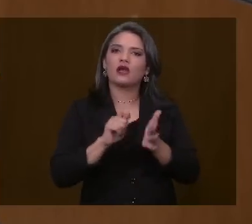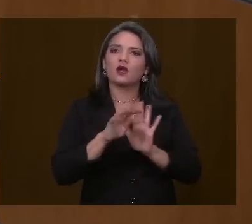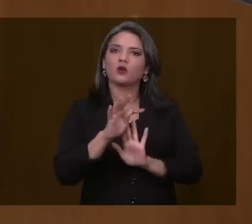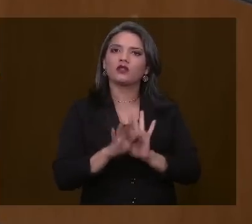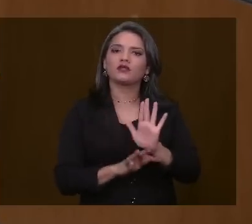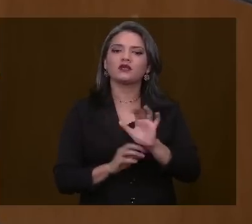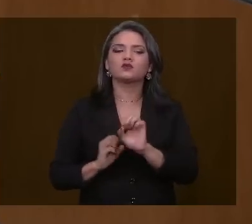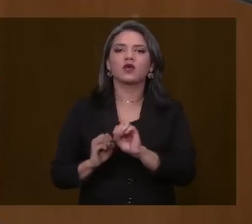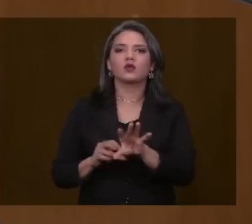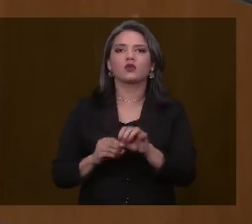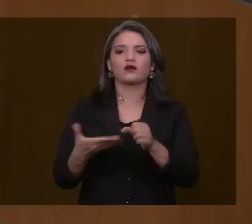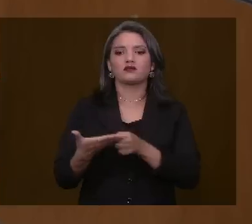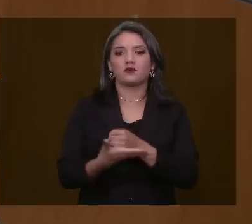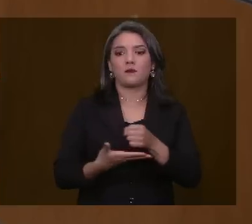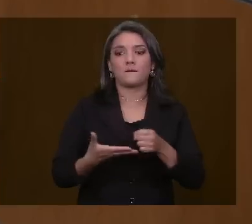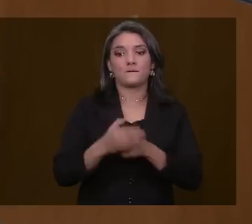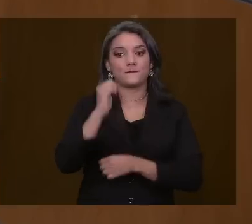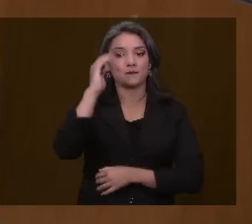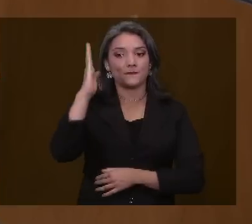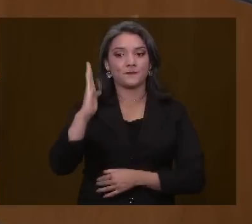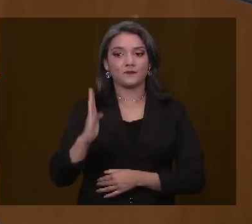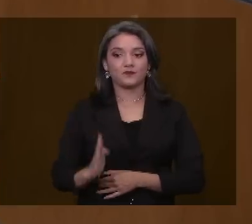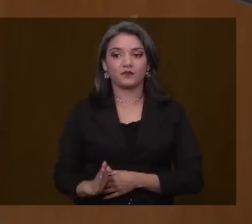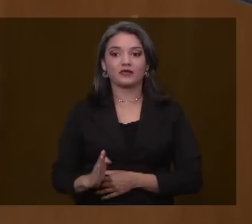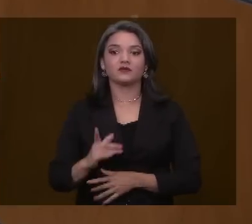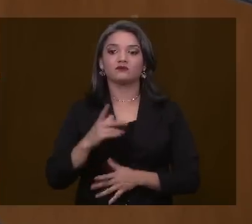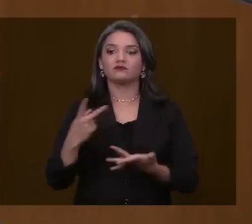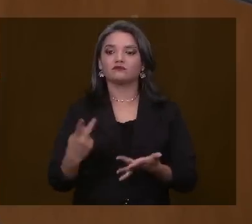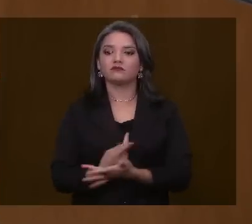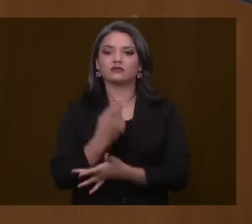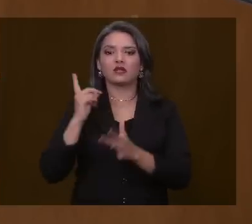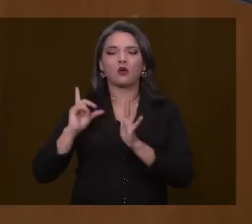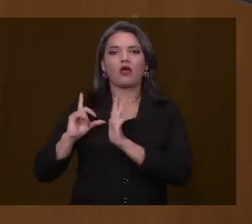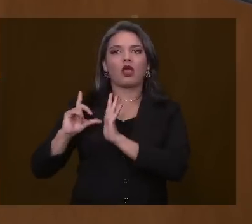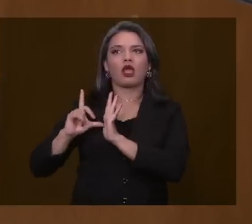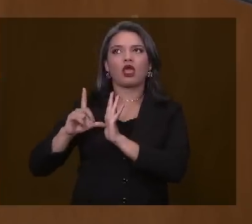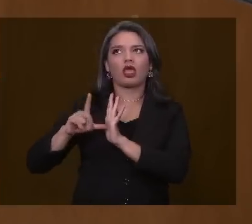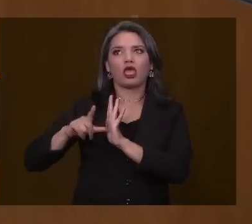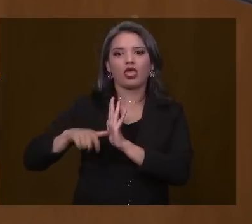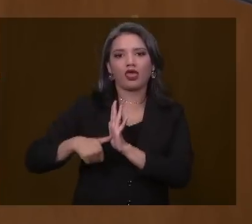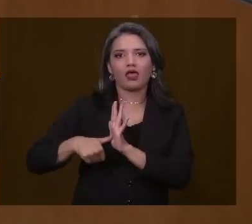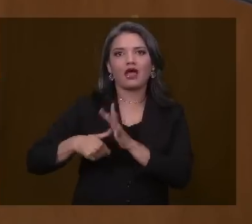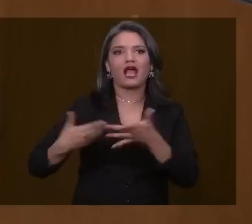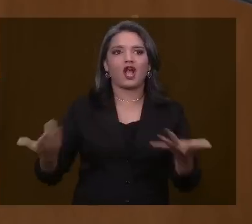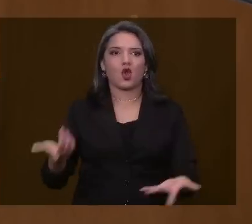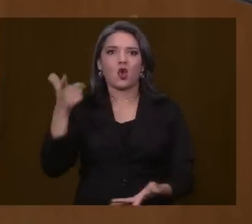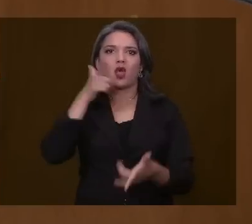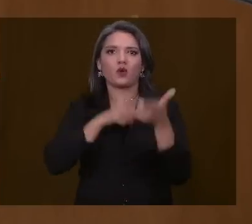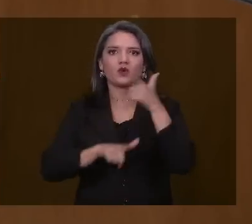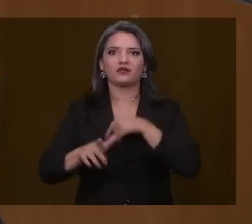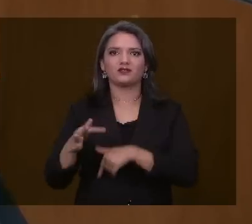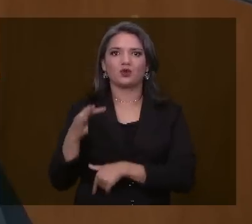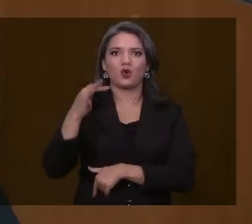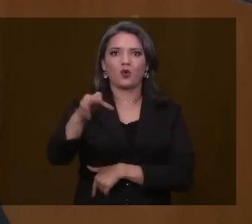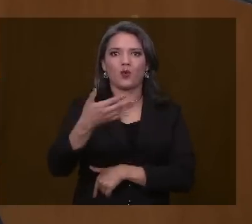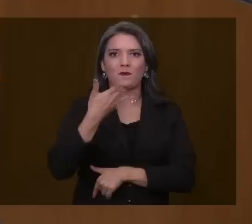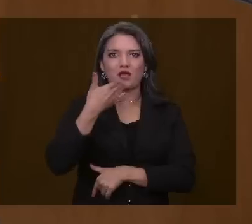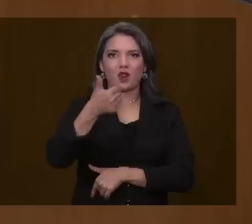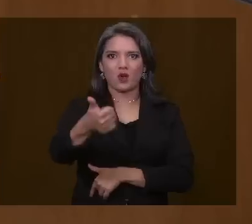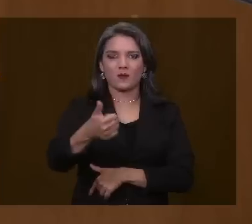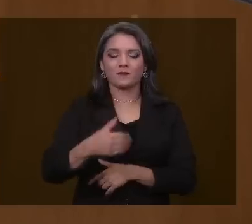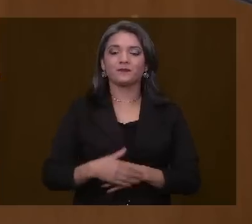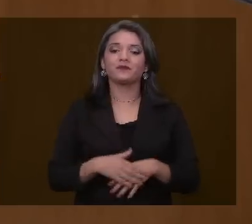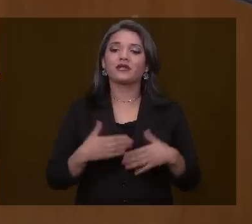no Brasil, do atraso prolongado à conquista do futuro. A simples menção